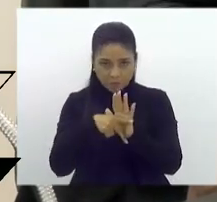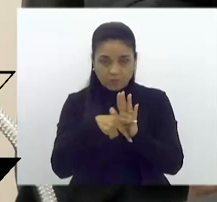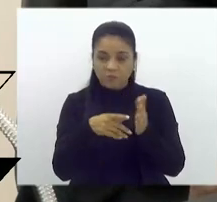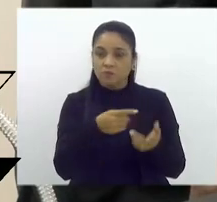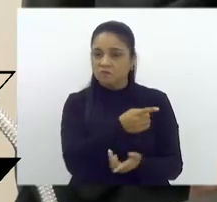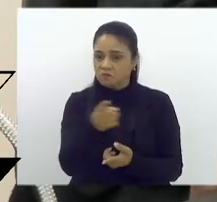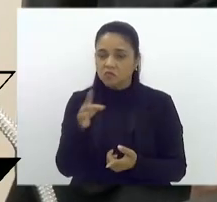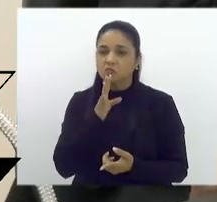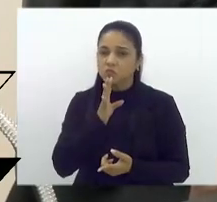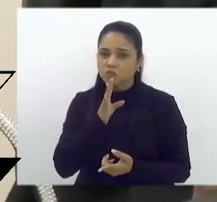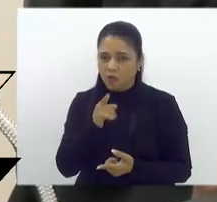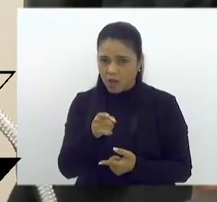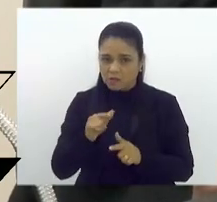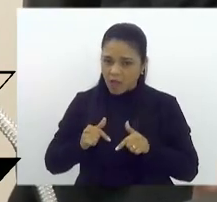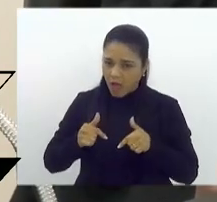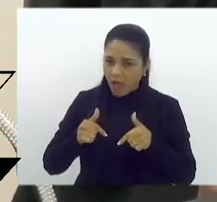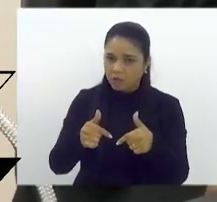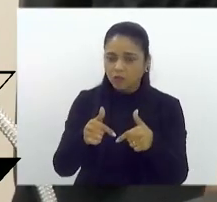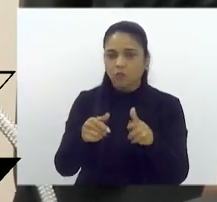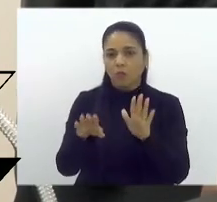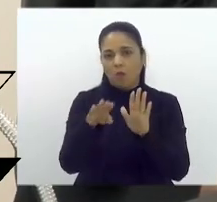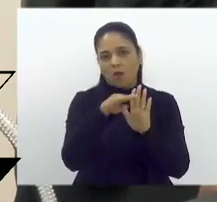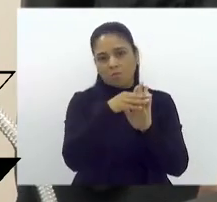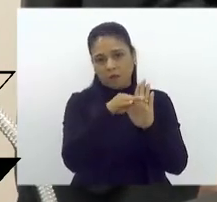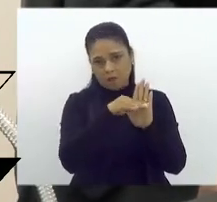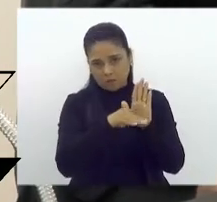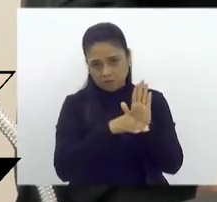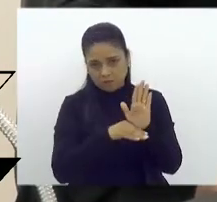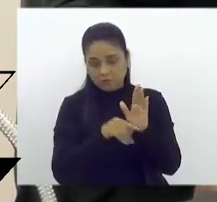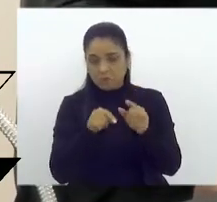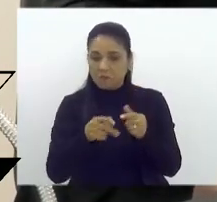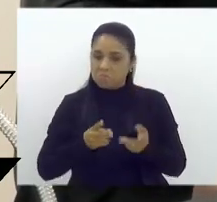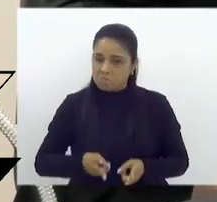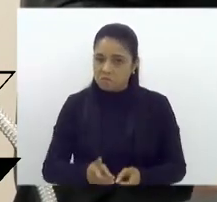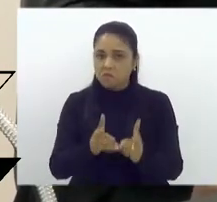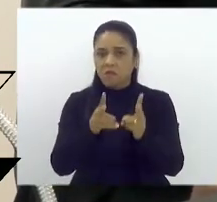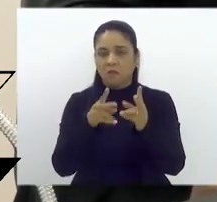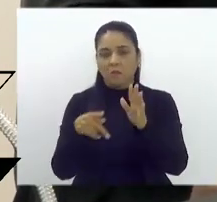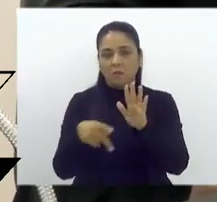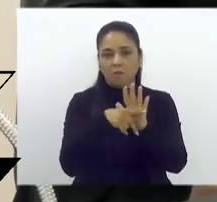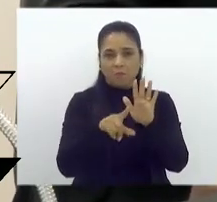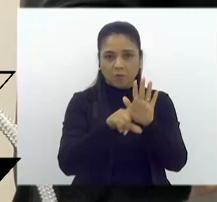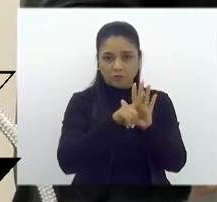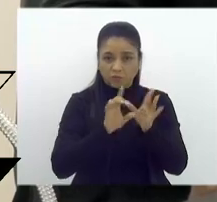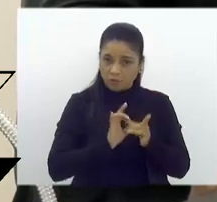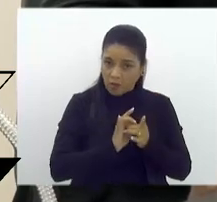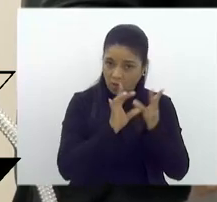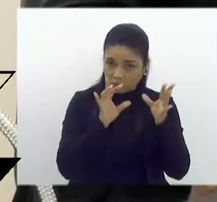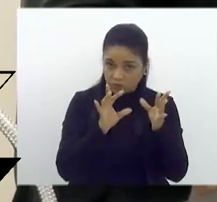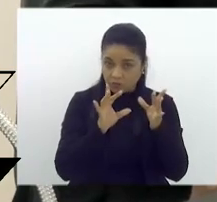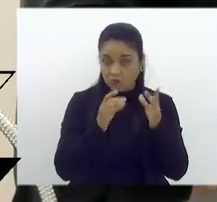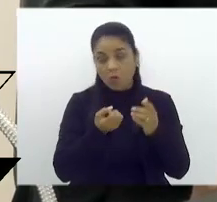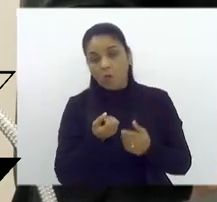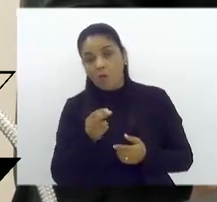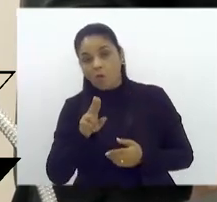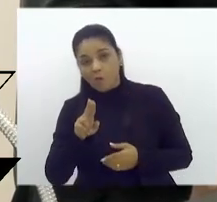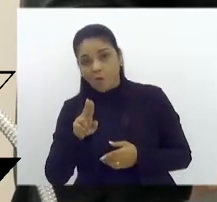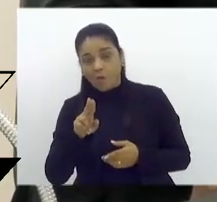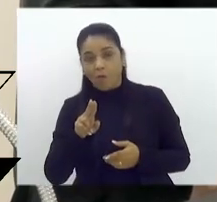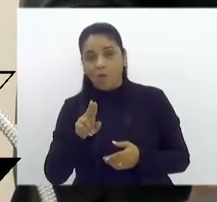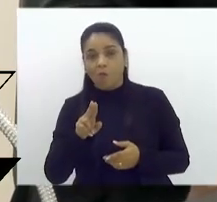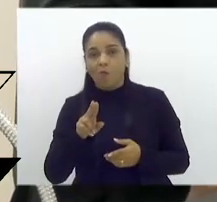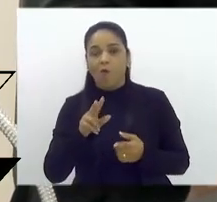que conhecem e atuam bem na pauta, para ver se a gente mantém o projeto no sentido de torná-lo autorizativo ou se faz